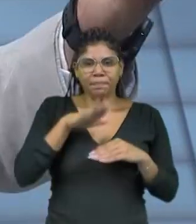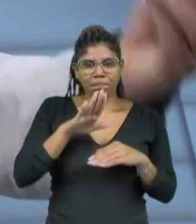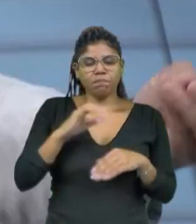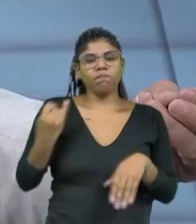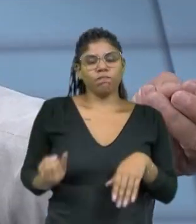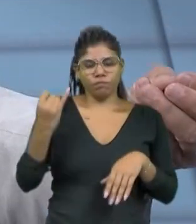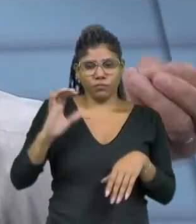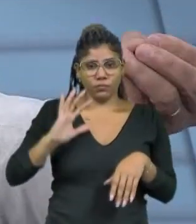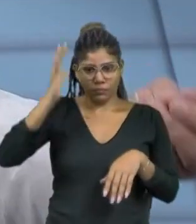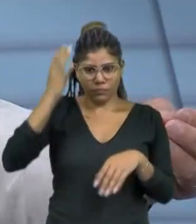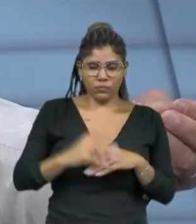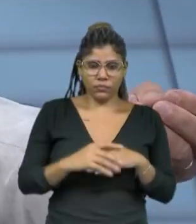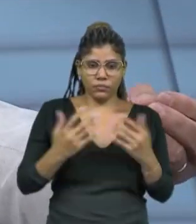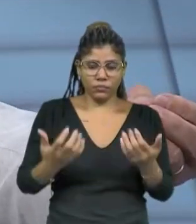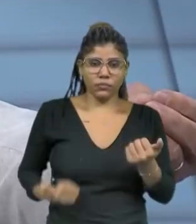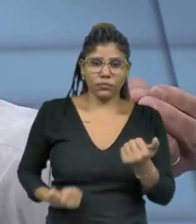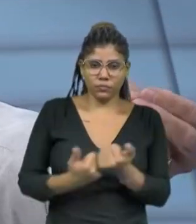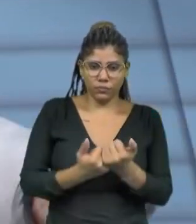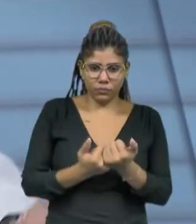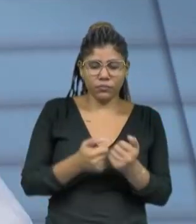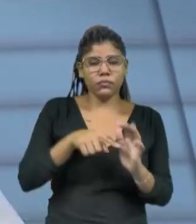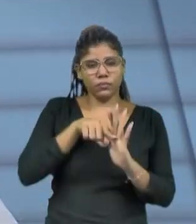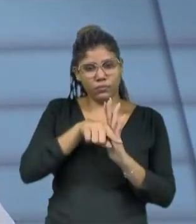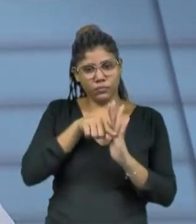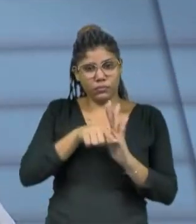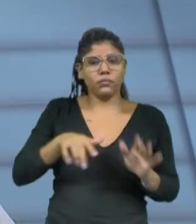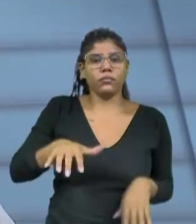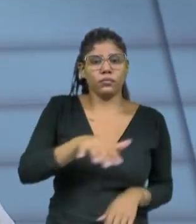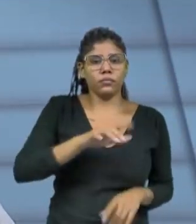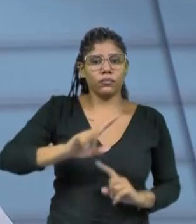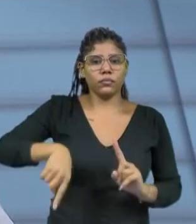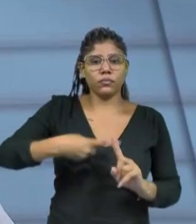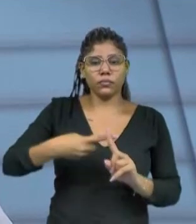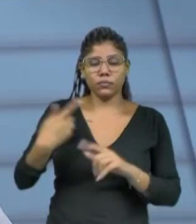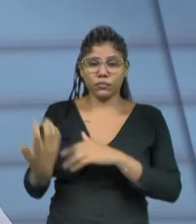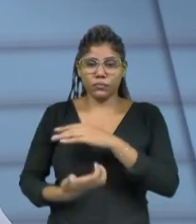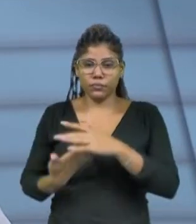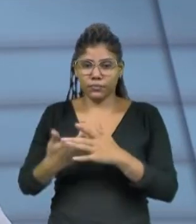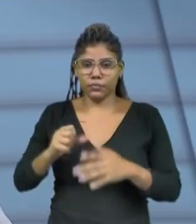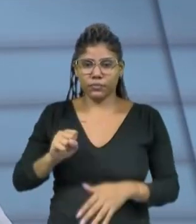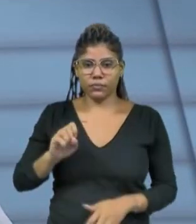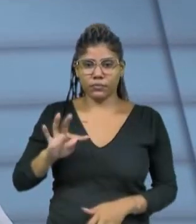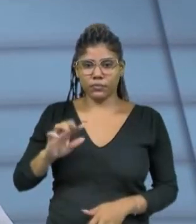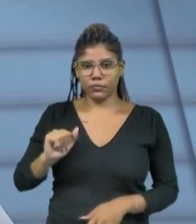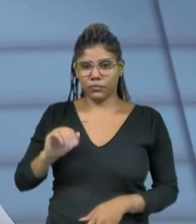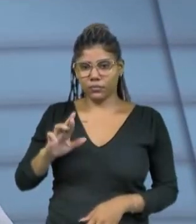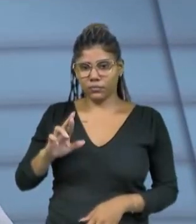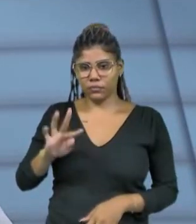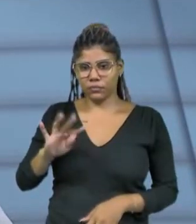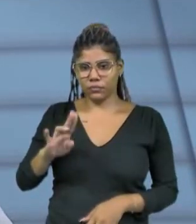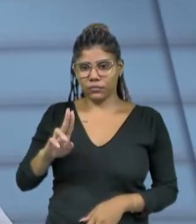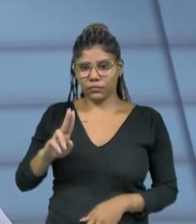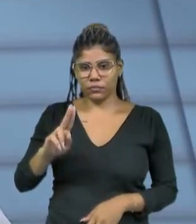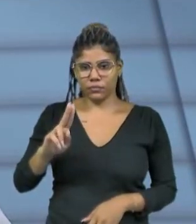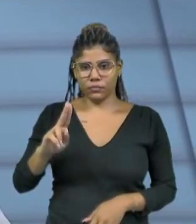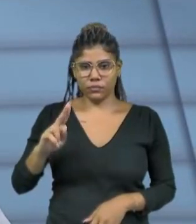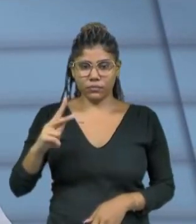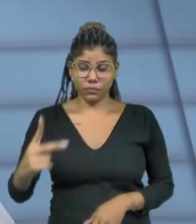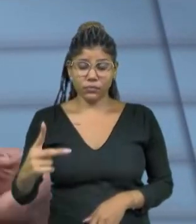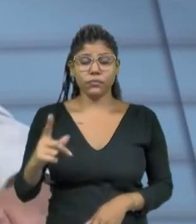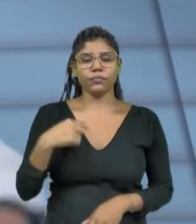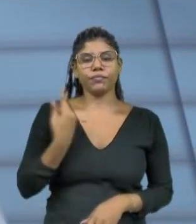dos pesquisadores da região e com as startups que estavam na região, foram desenvolvidas